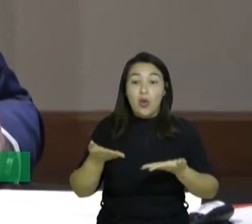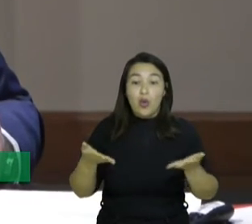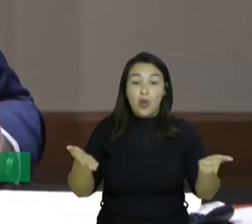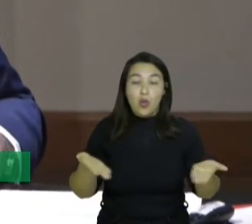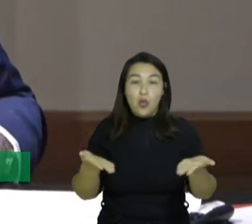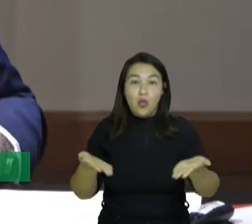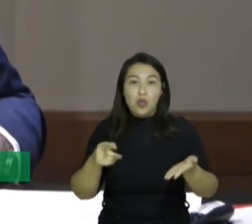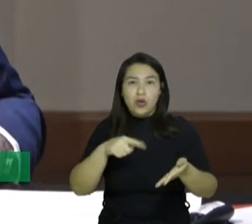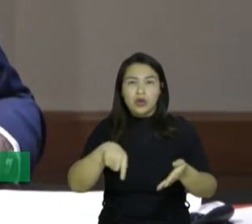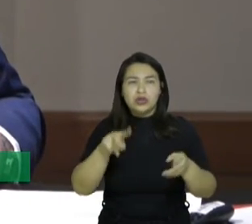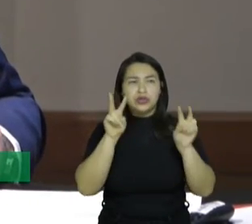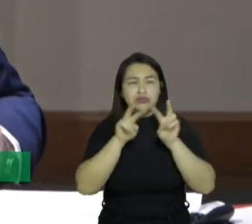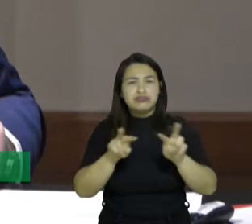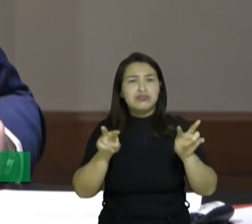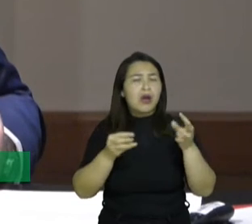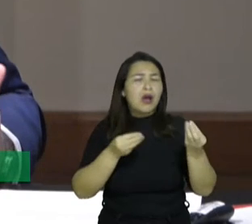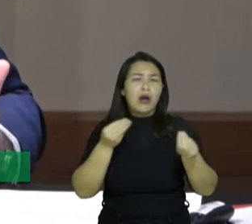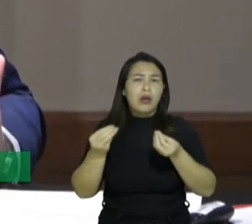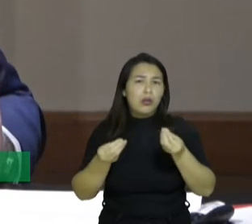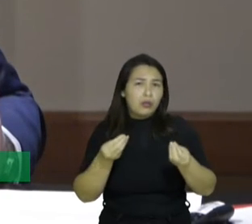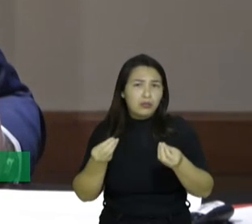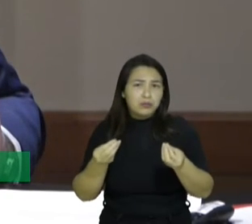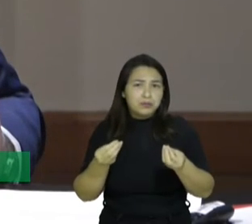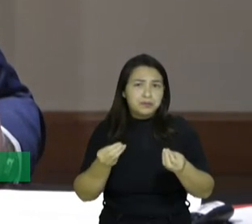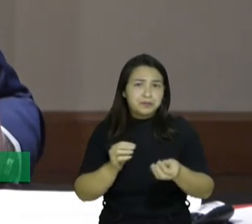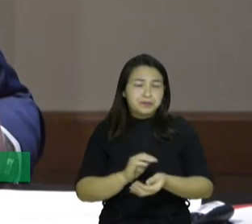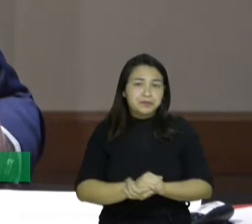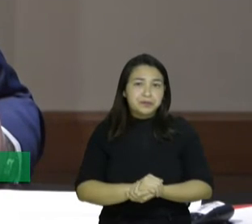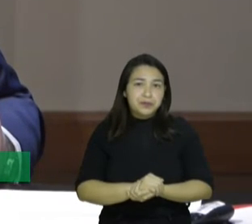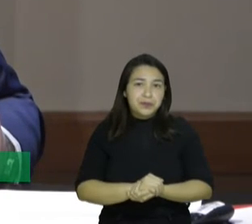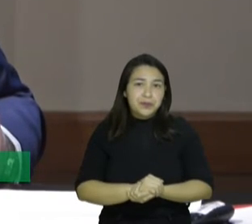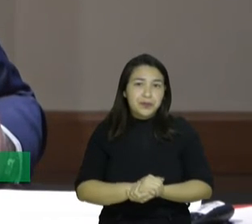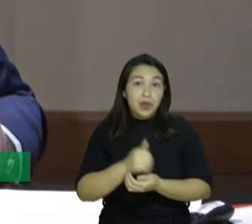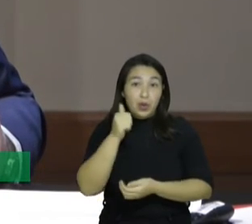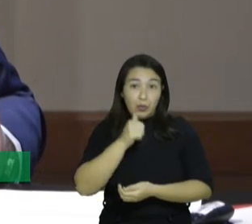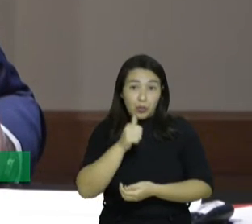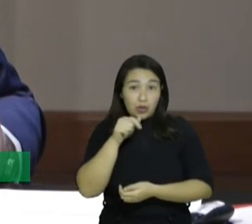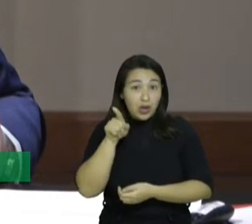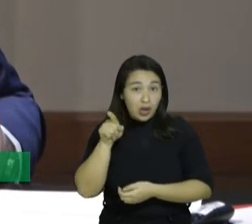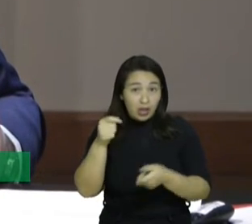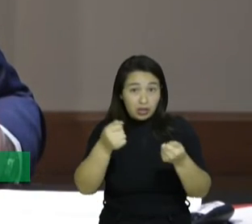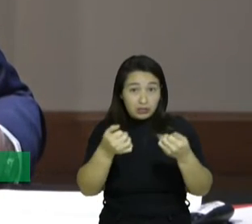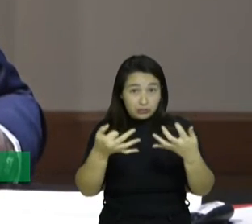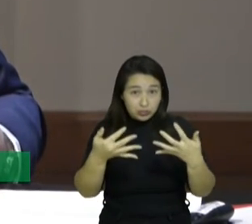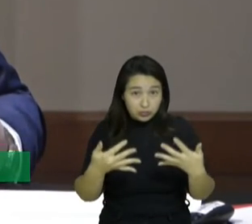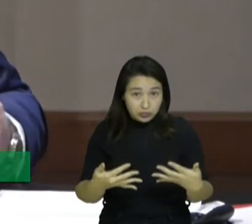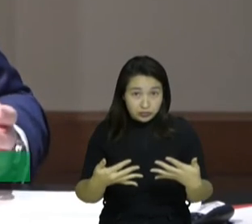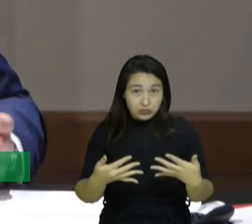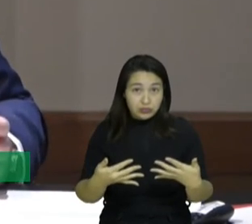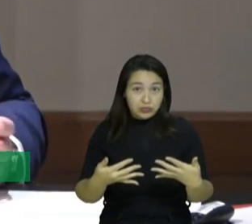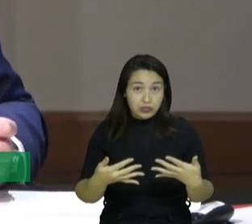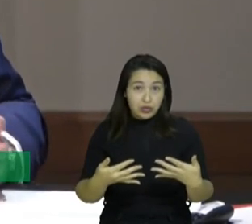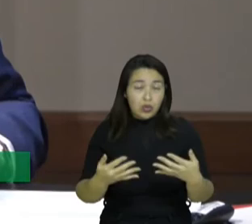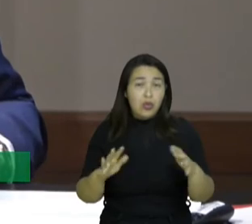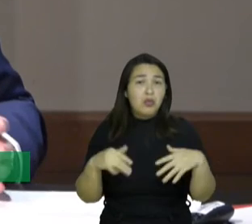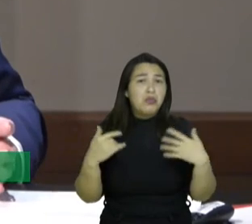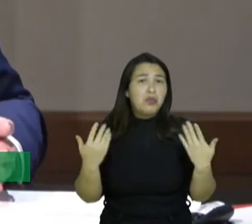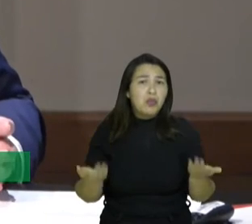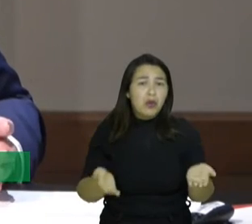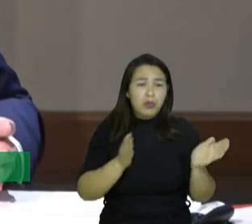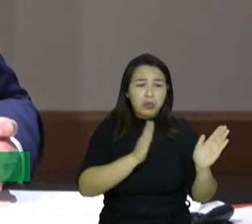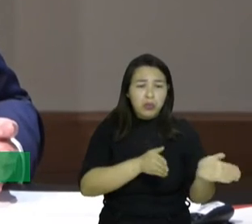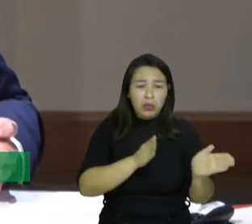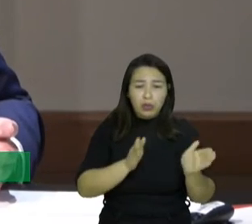Europeia nós ouvimos hoje a Tatiana trazendo Quais são os os os estágios em que